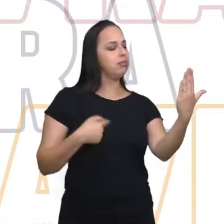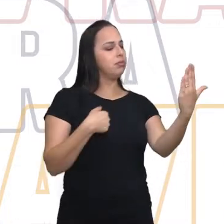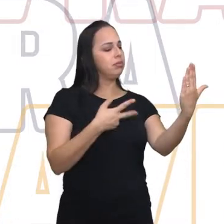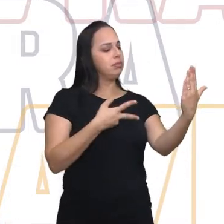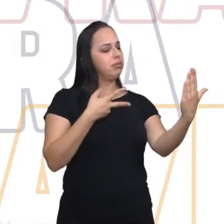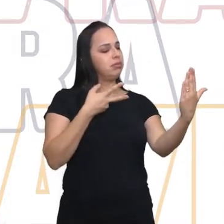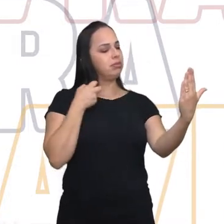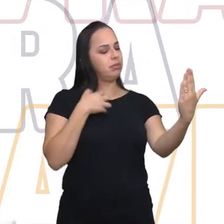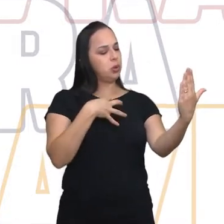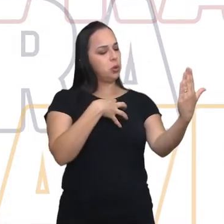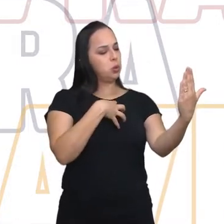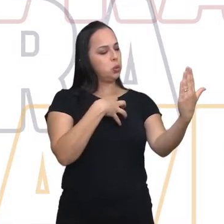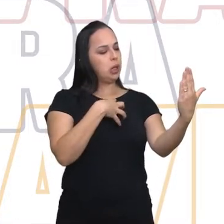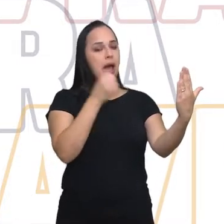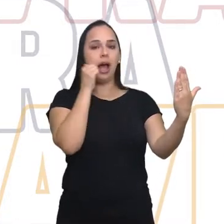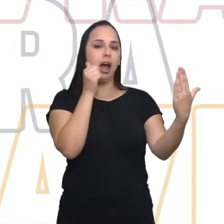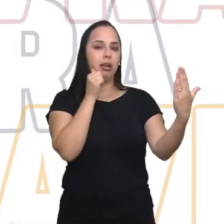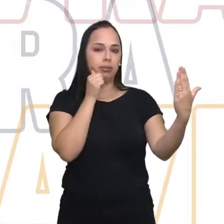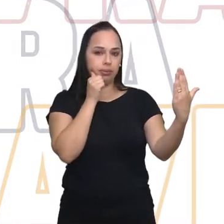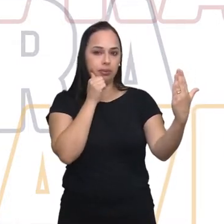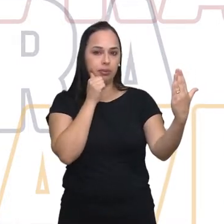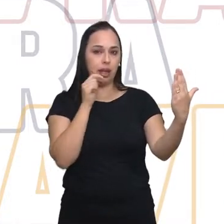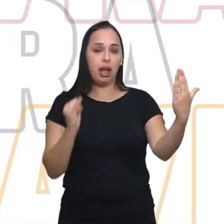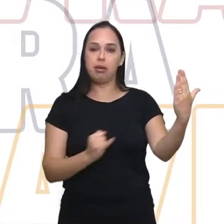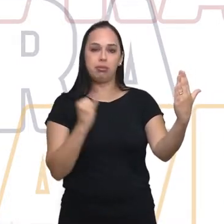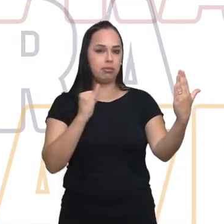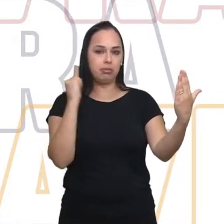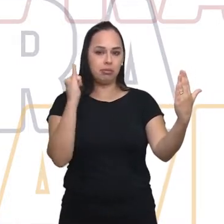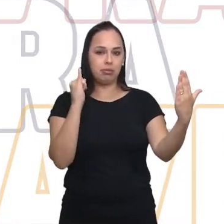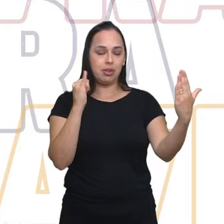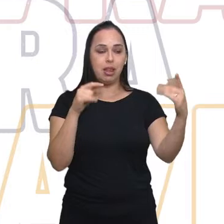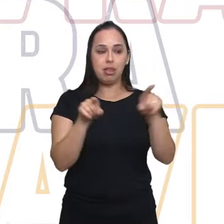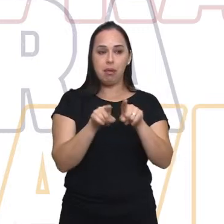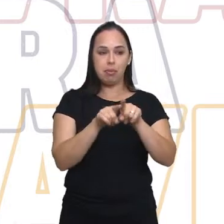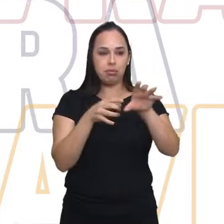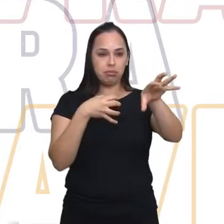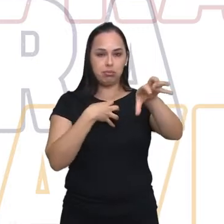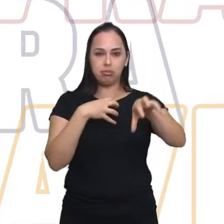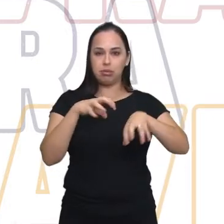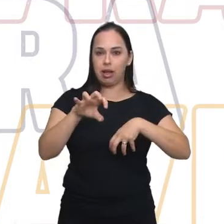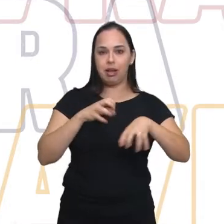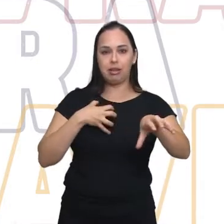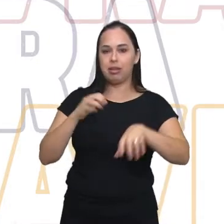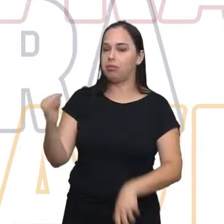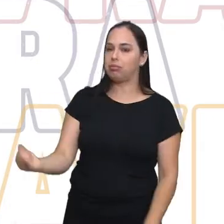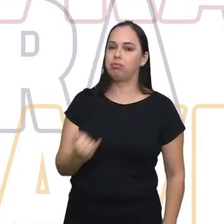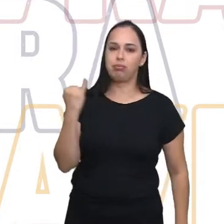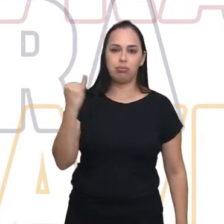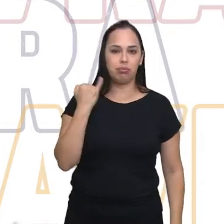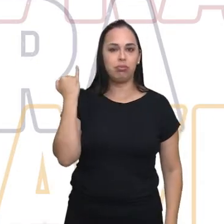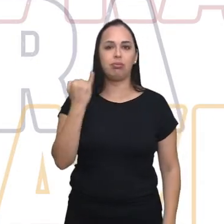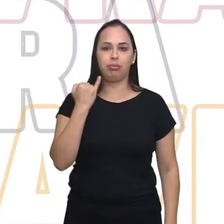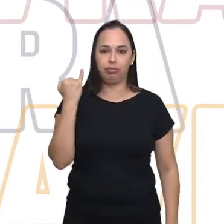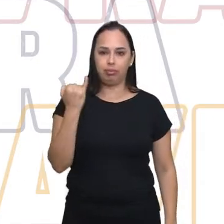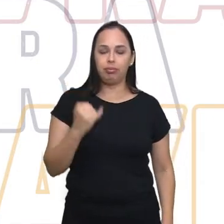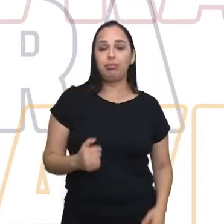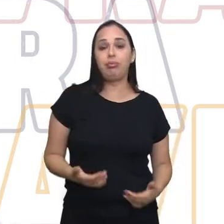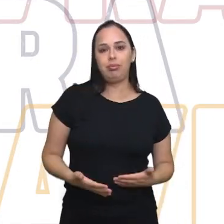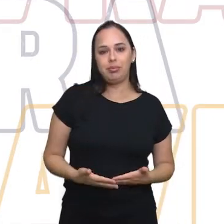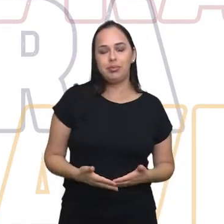muito importante. Você enxergar a outra, né, como você gostaria de se ver, é muito importante